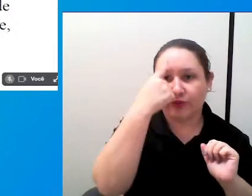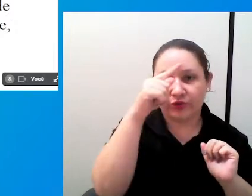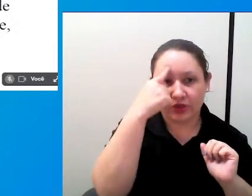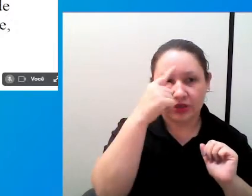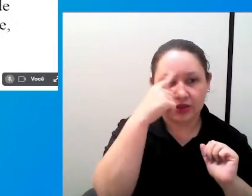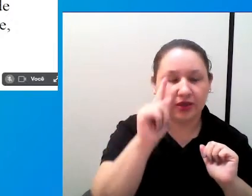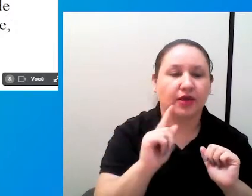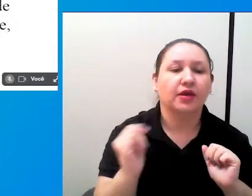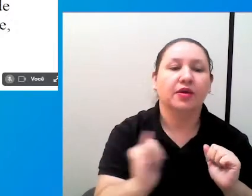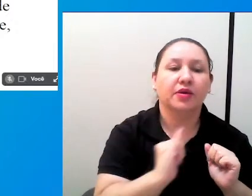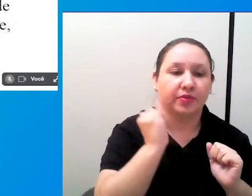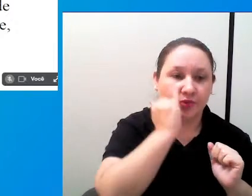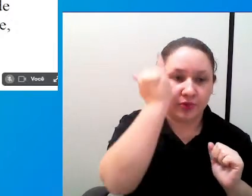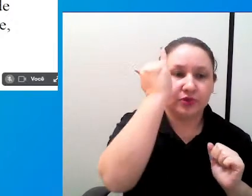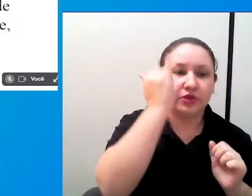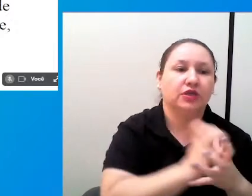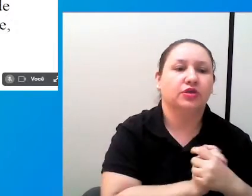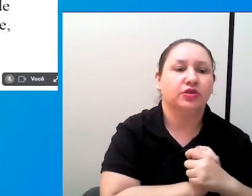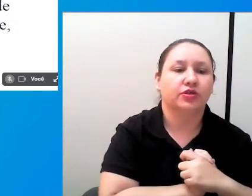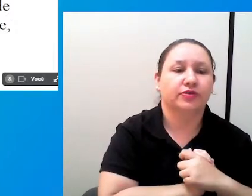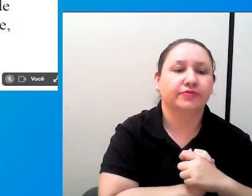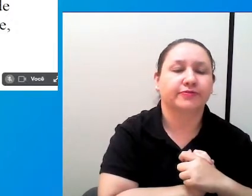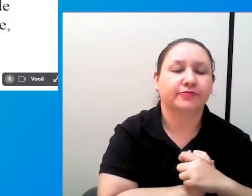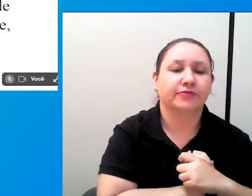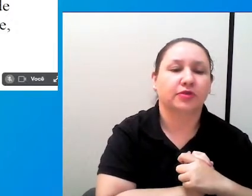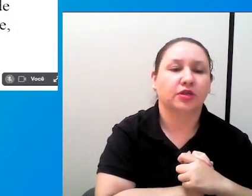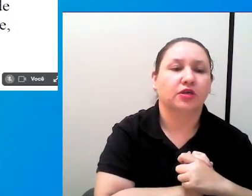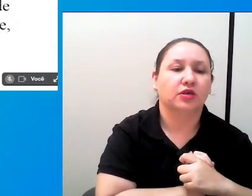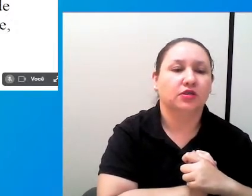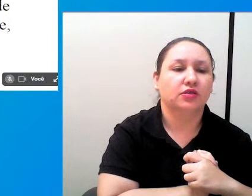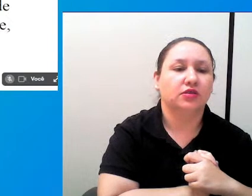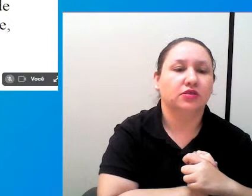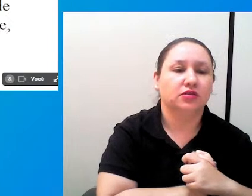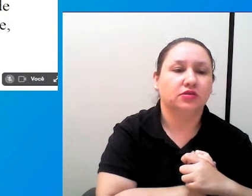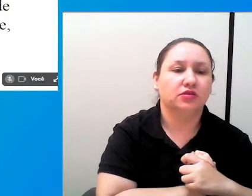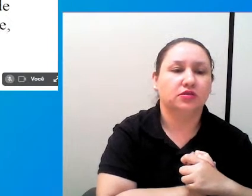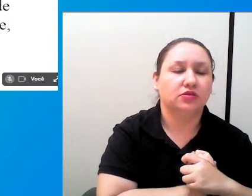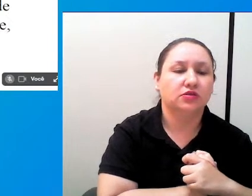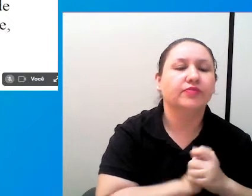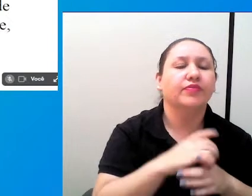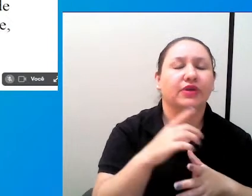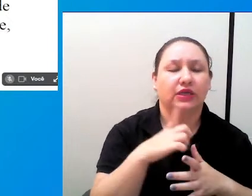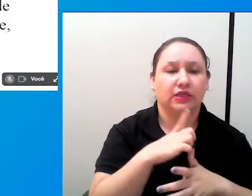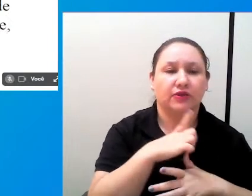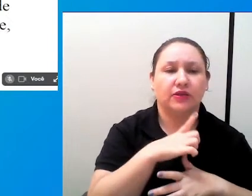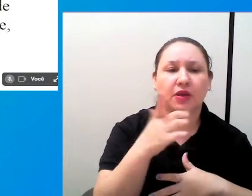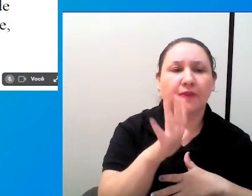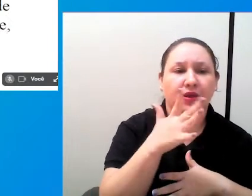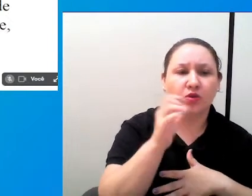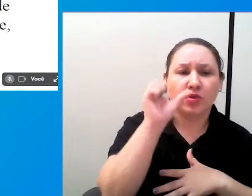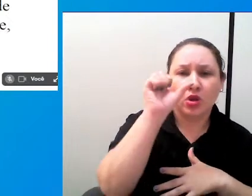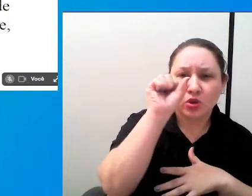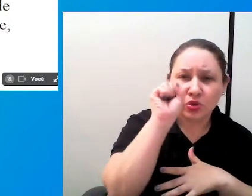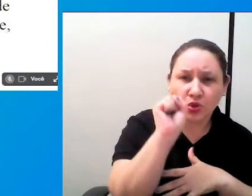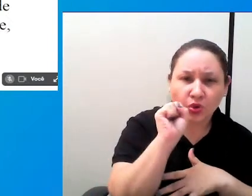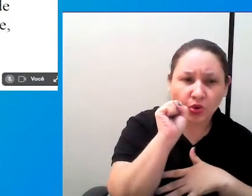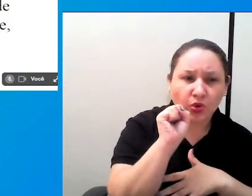isso que traz um diferencial também. Então, nós constamos de 8 semestres. E nesse 8 semestres,